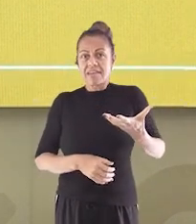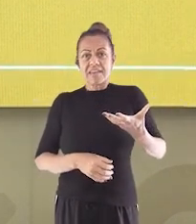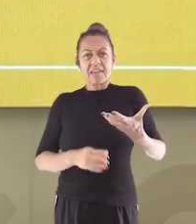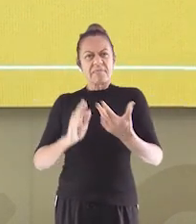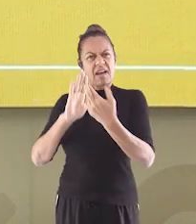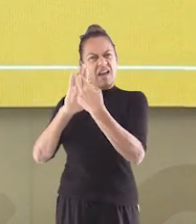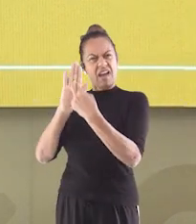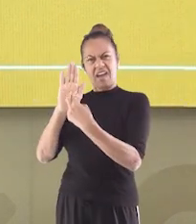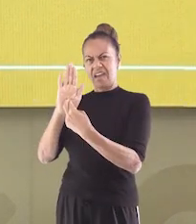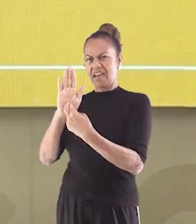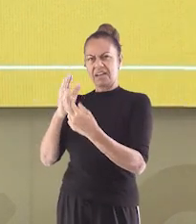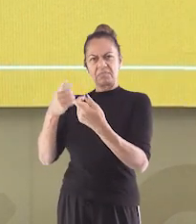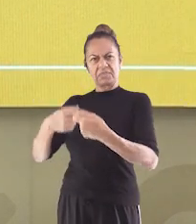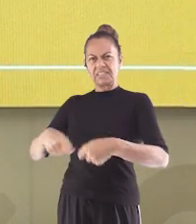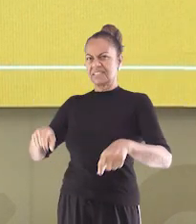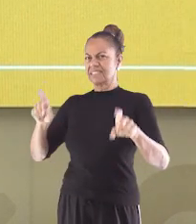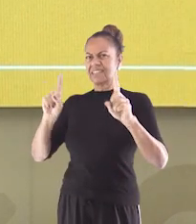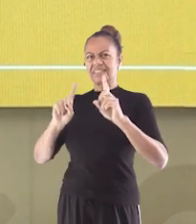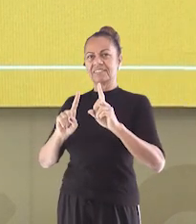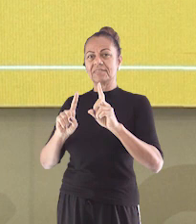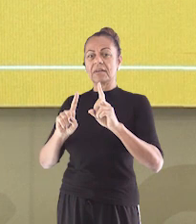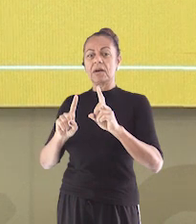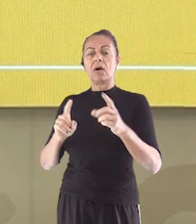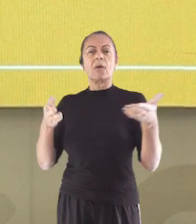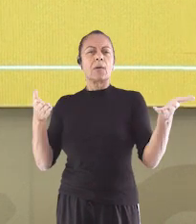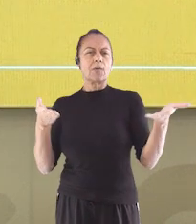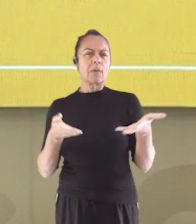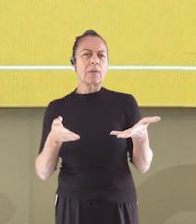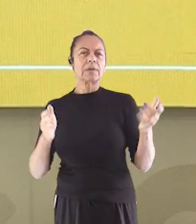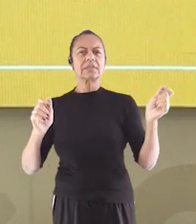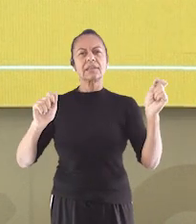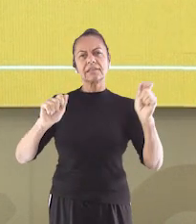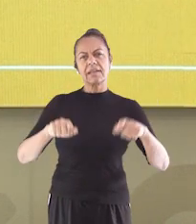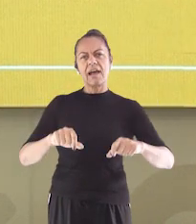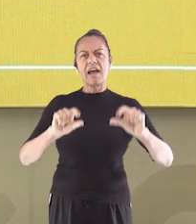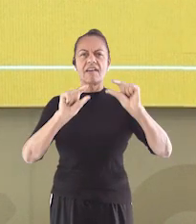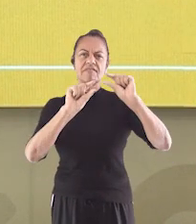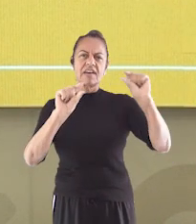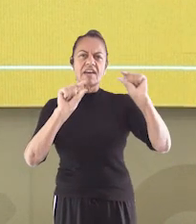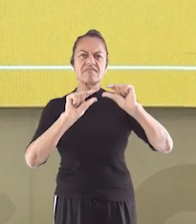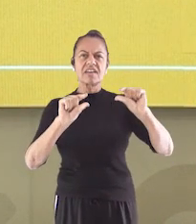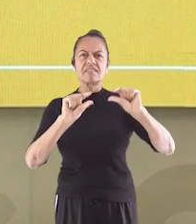poemas já não precisam seguir essas regras rigorosas.